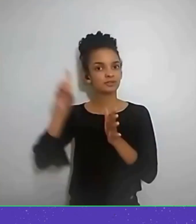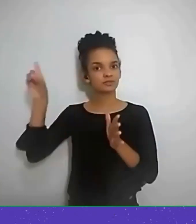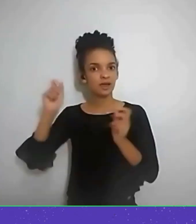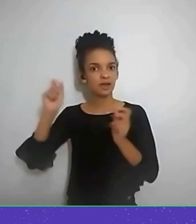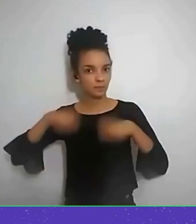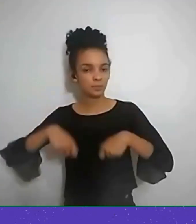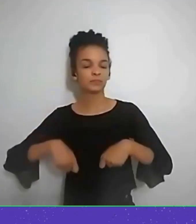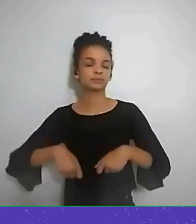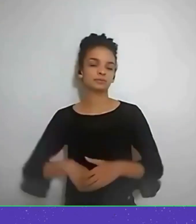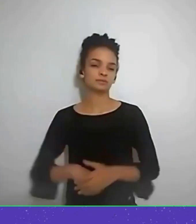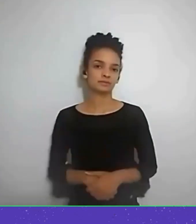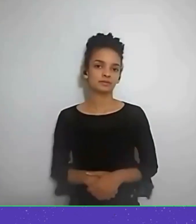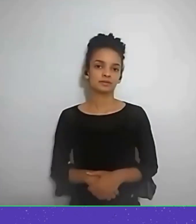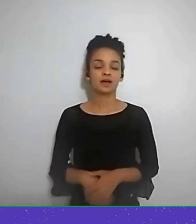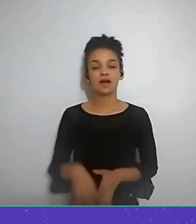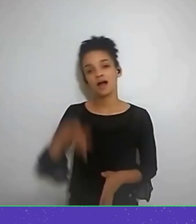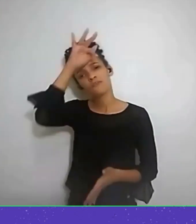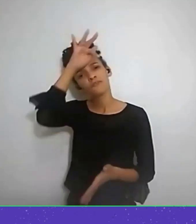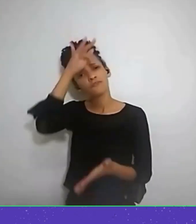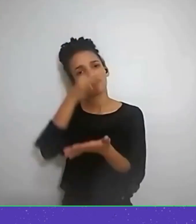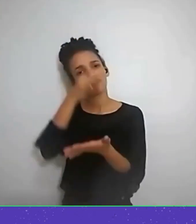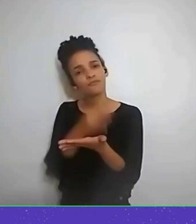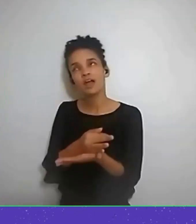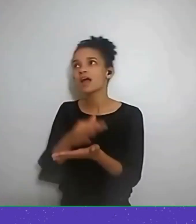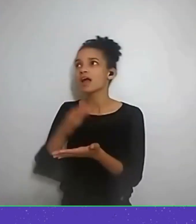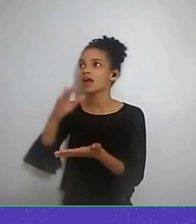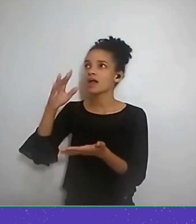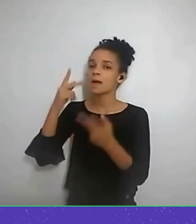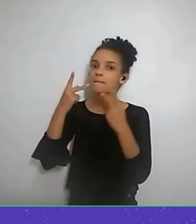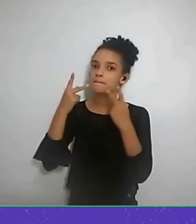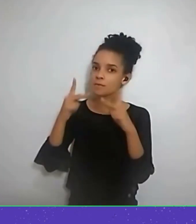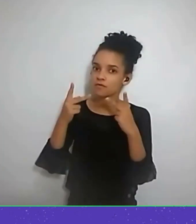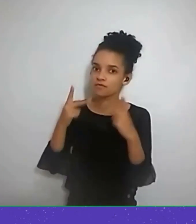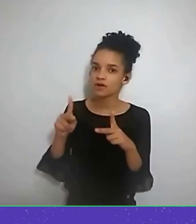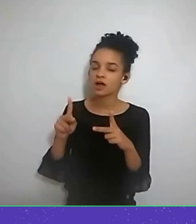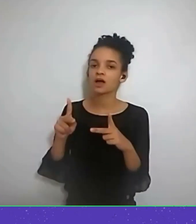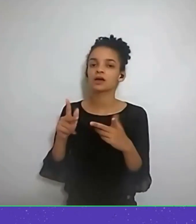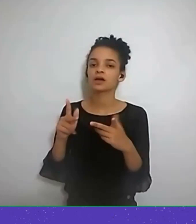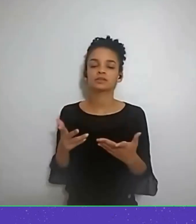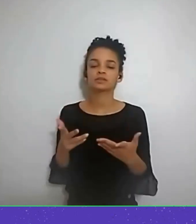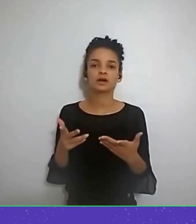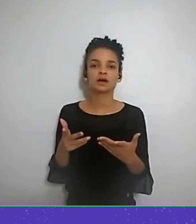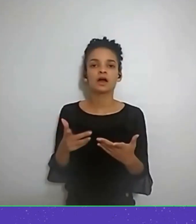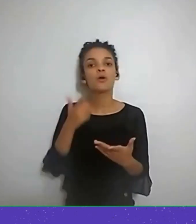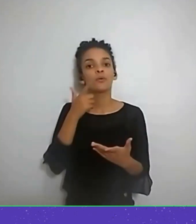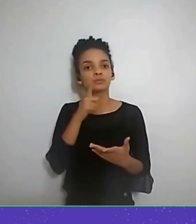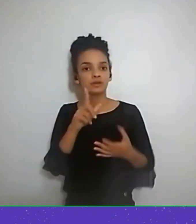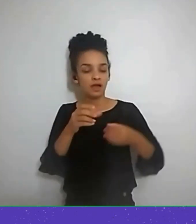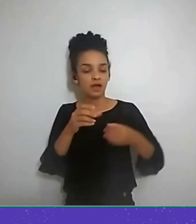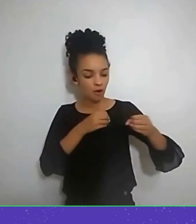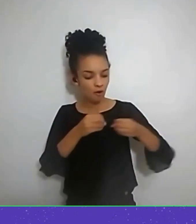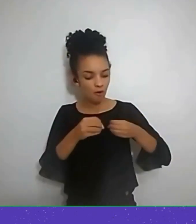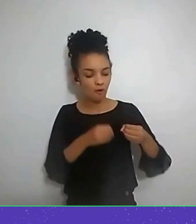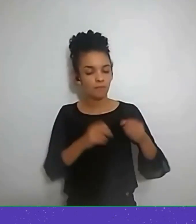fé, né, no profeta faz com que a obra realizada pela palavra do profeta.